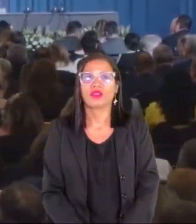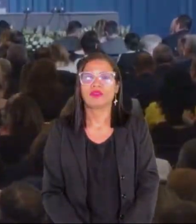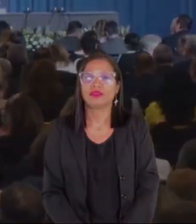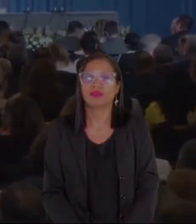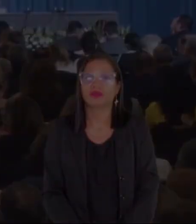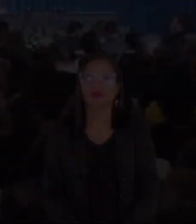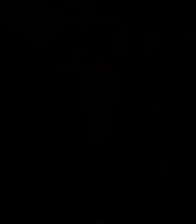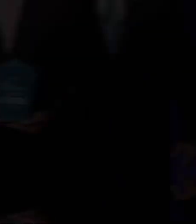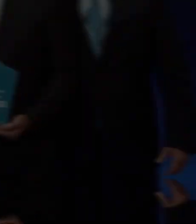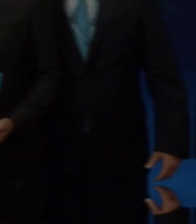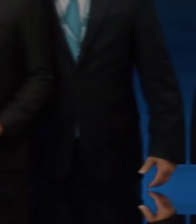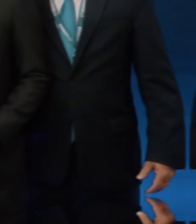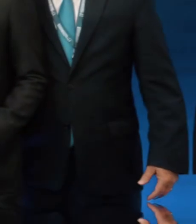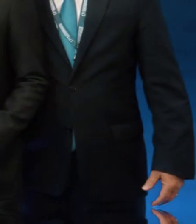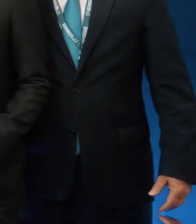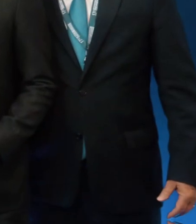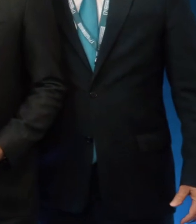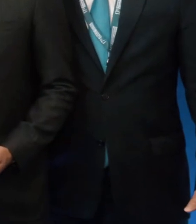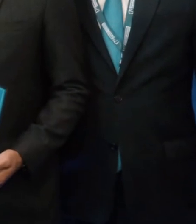Obrigado.